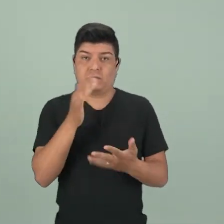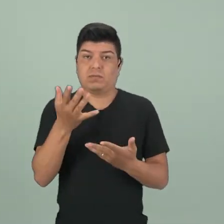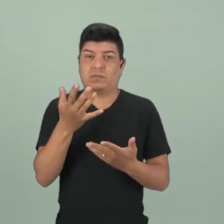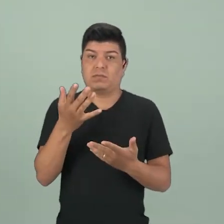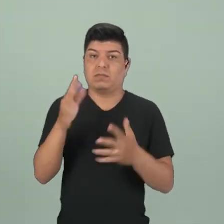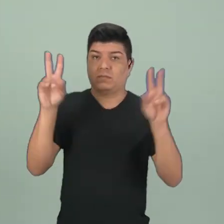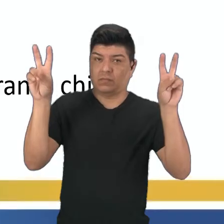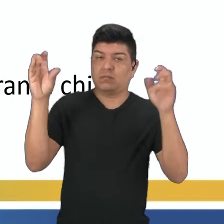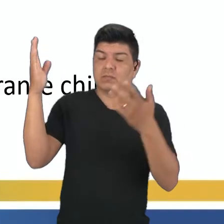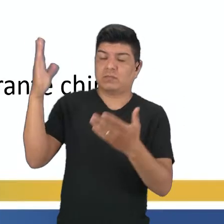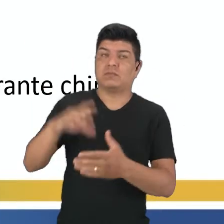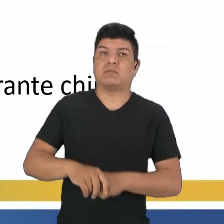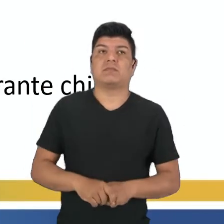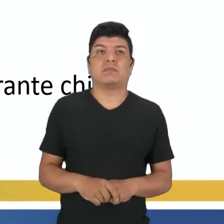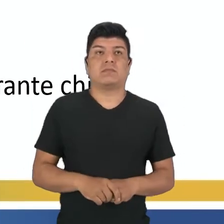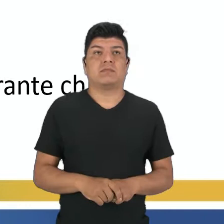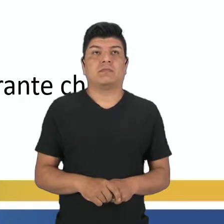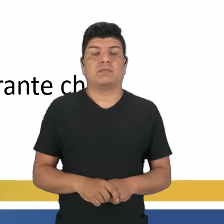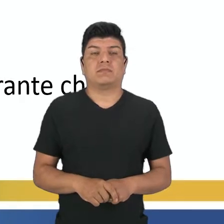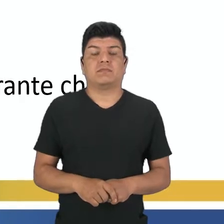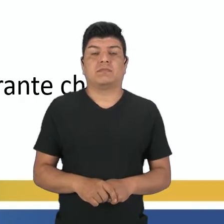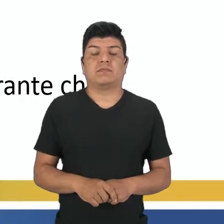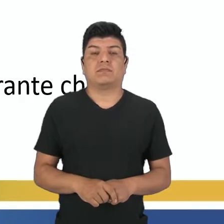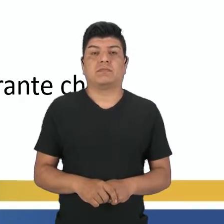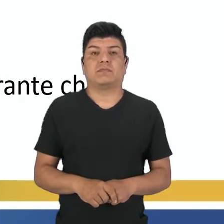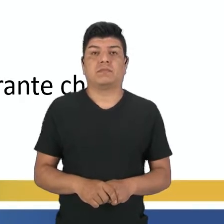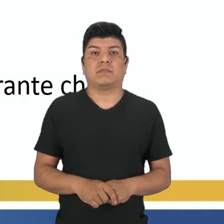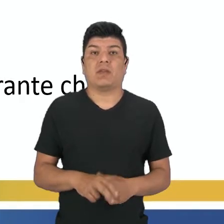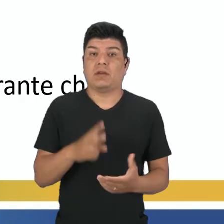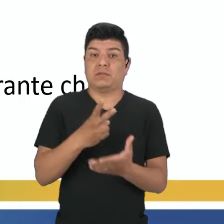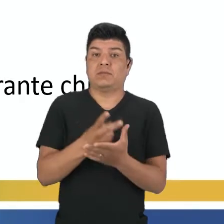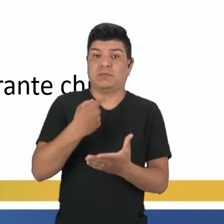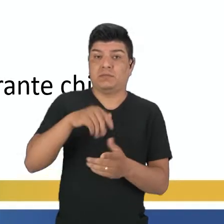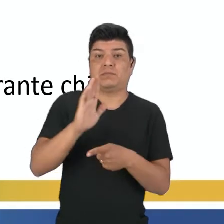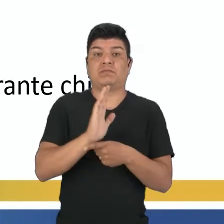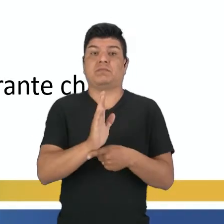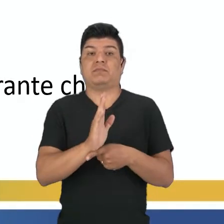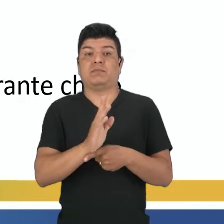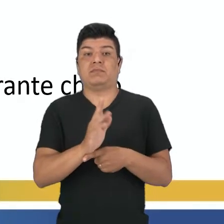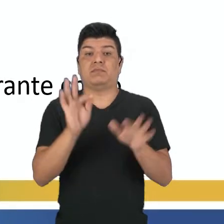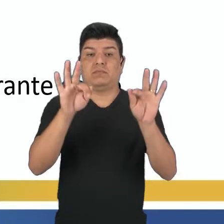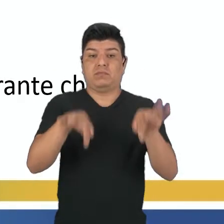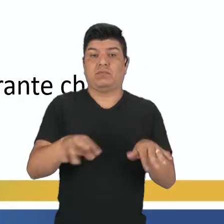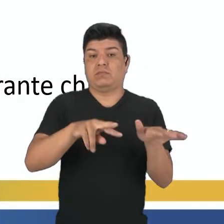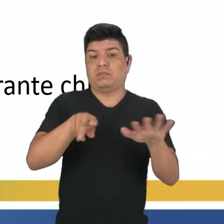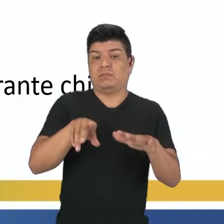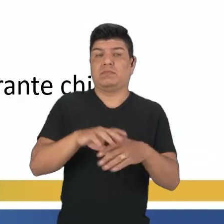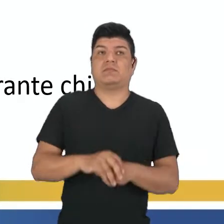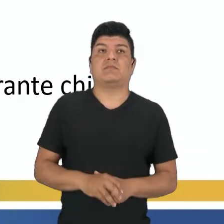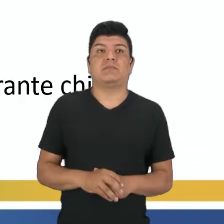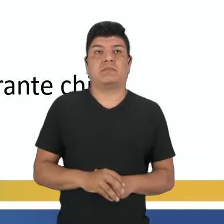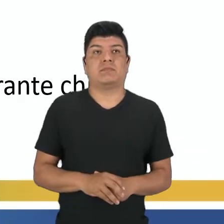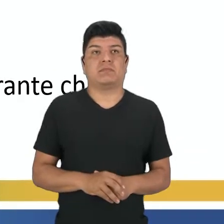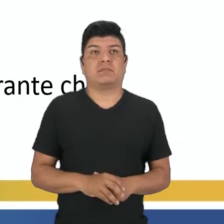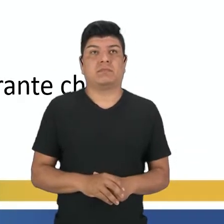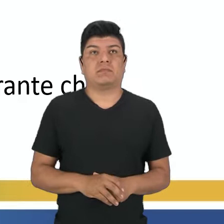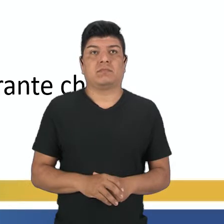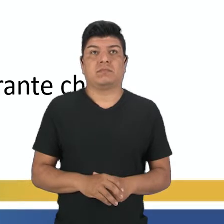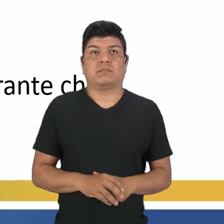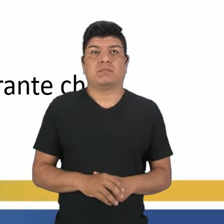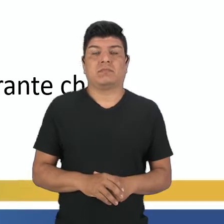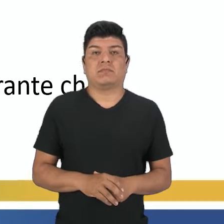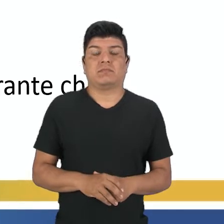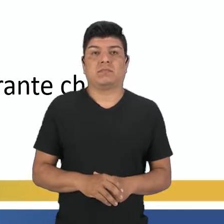tratando, tá? Sempre vou ao cine los fines de semana, ou seja, sempre vou ao cinema aos fins de semana. Los alumnos